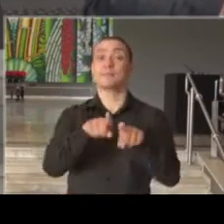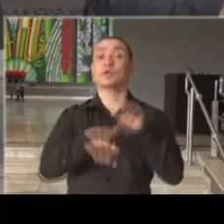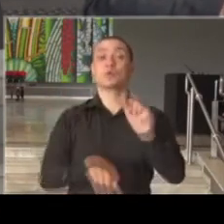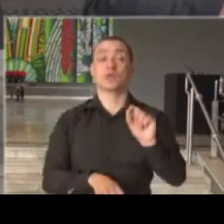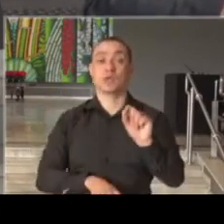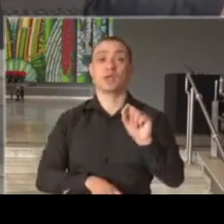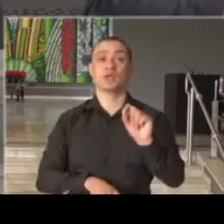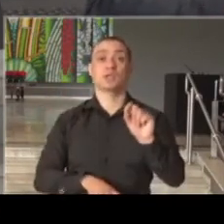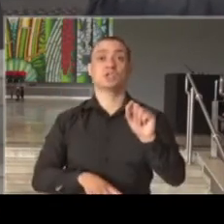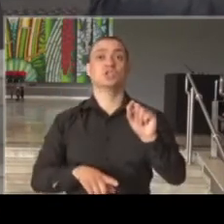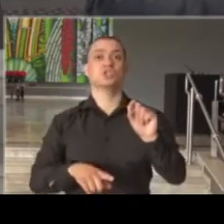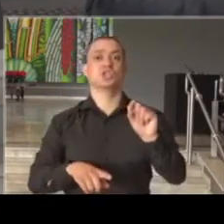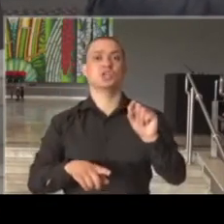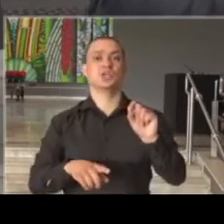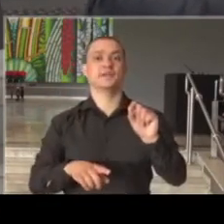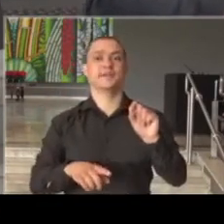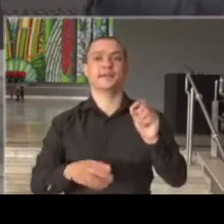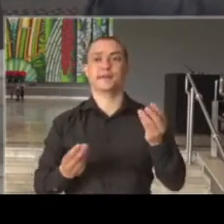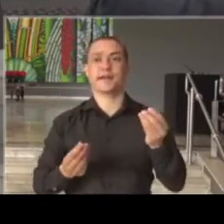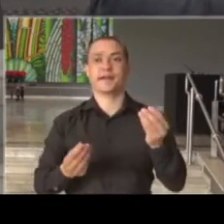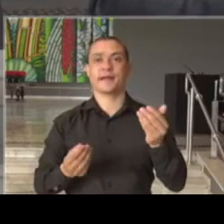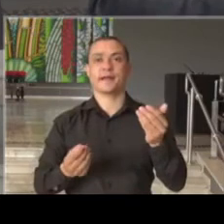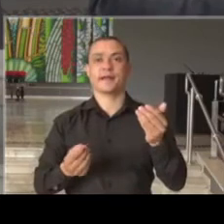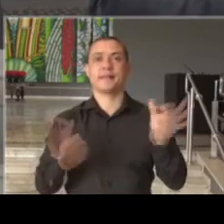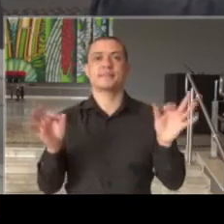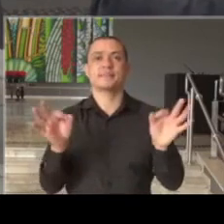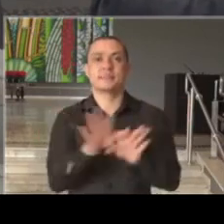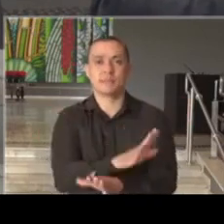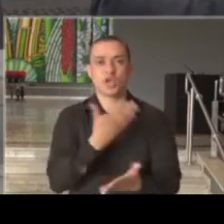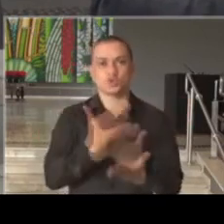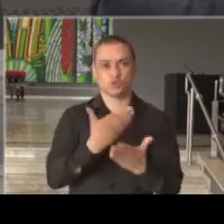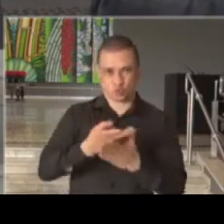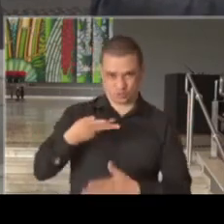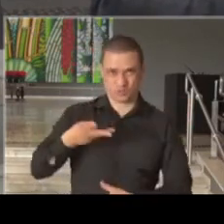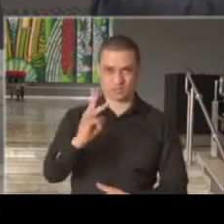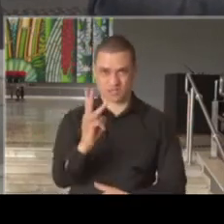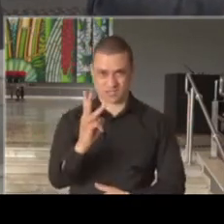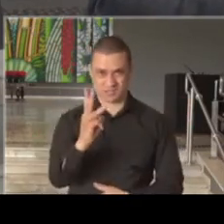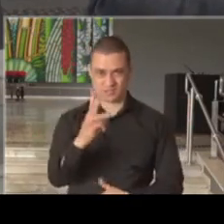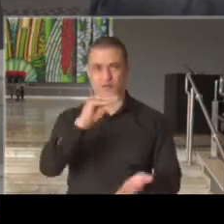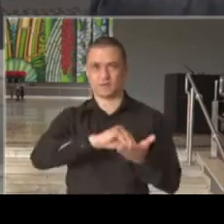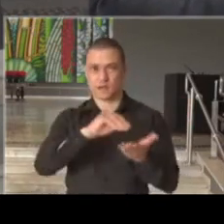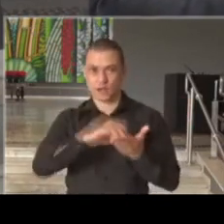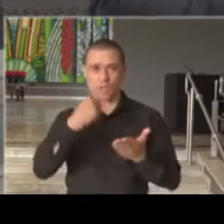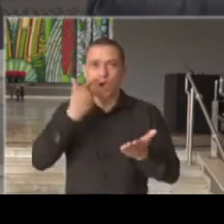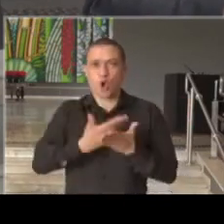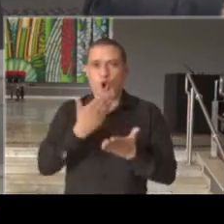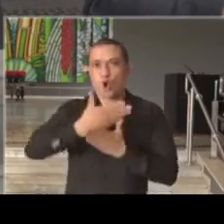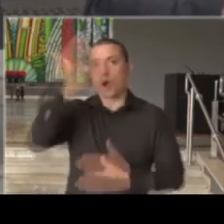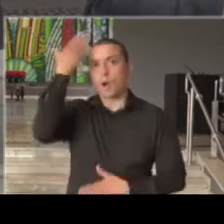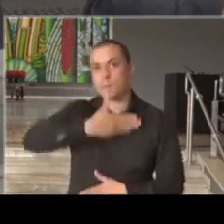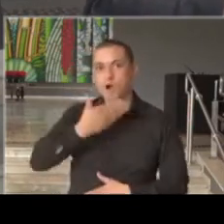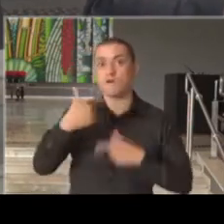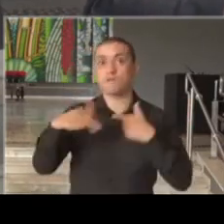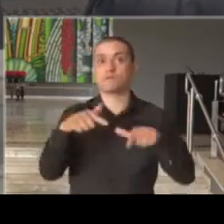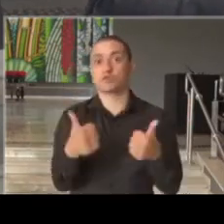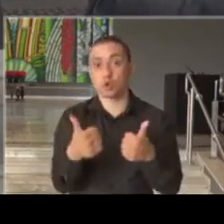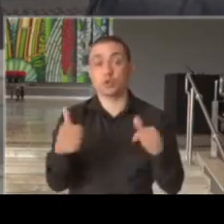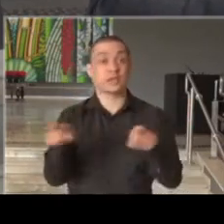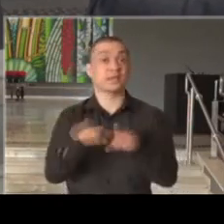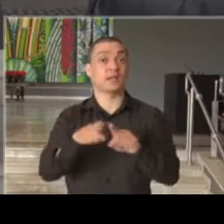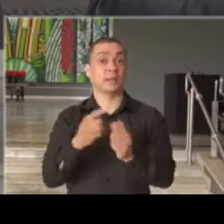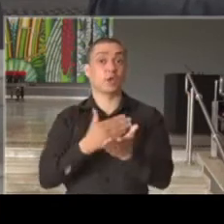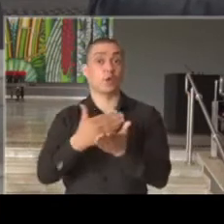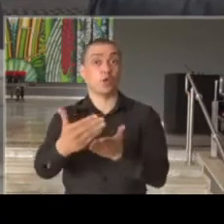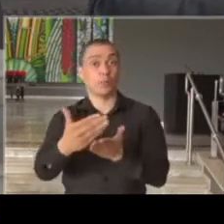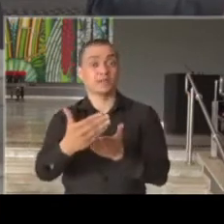no procedimento de terminar a fase de avaliação da eficácia do estudo clínico, bem como da